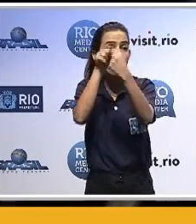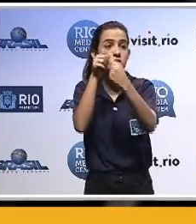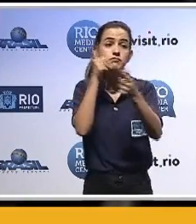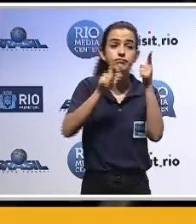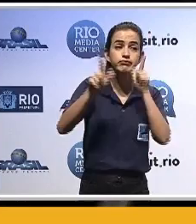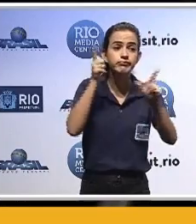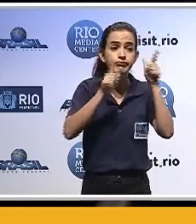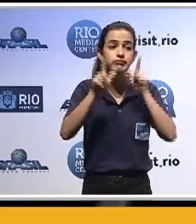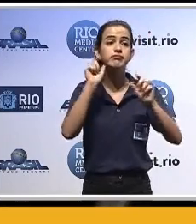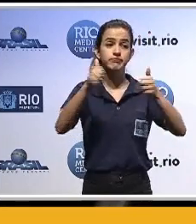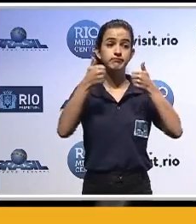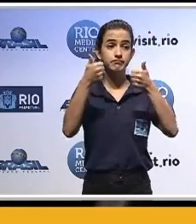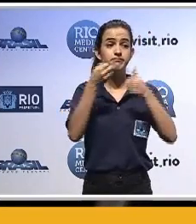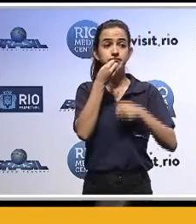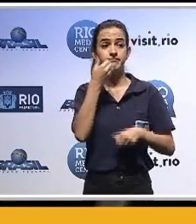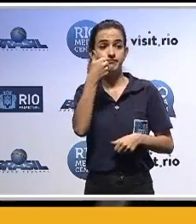cumpridas,